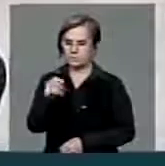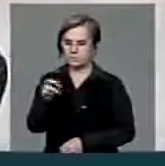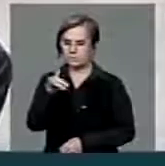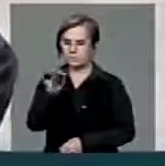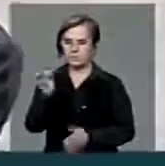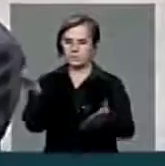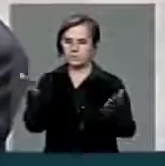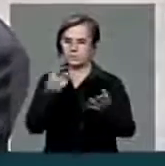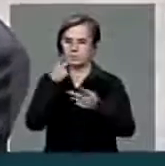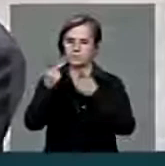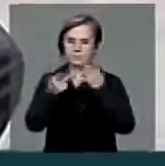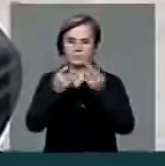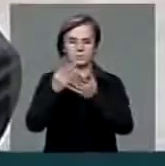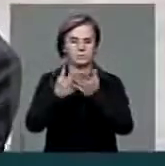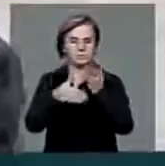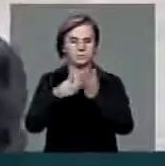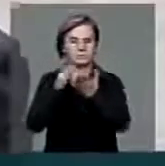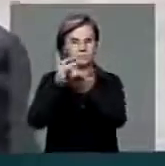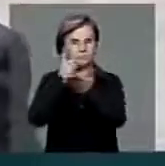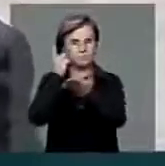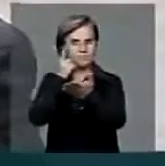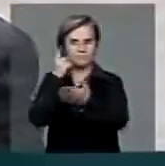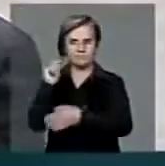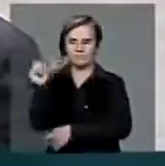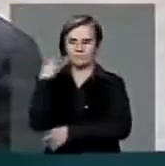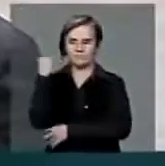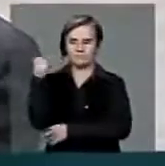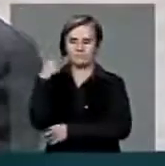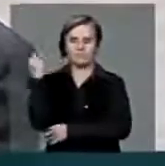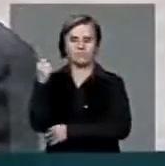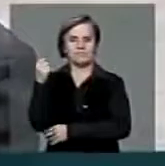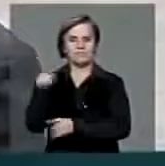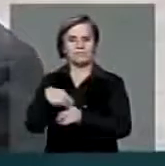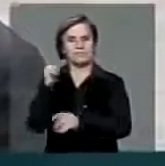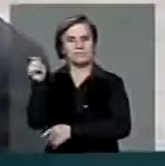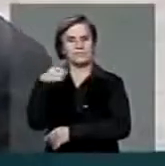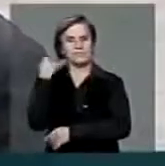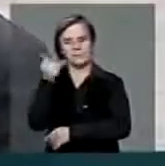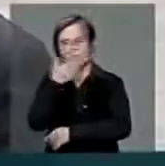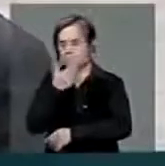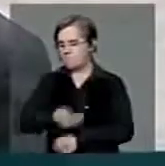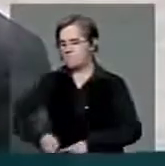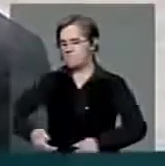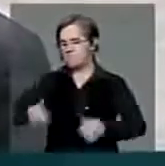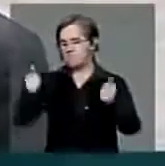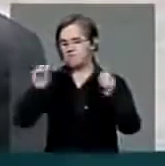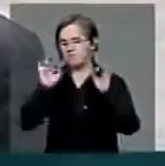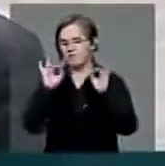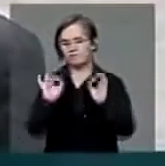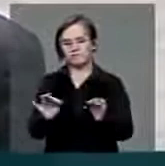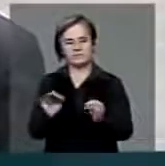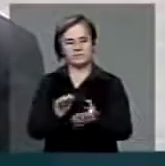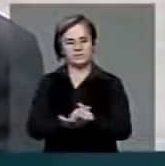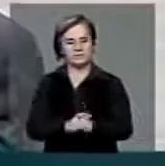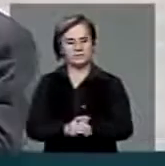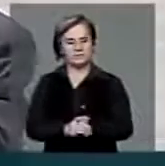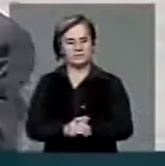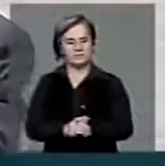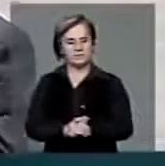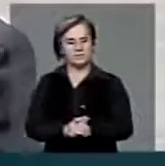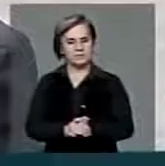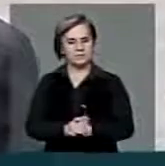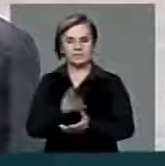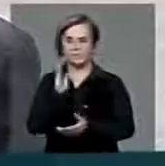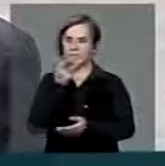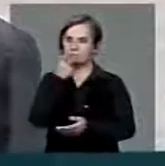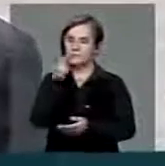gaúchos realmente, meu caro presidente, mas são gaúchos da melhor cepa possível. Saúdo e já